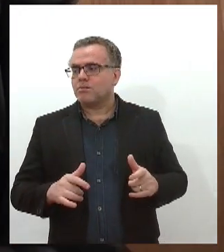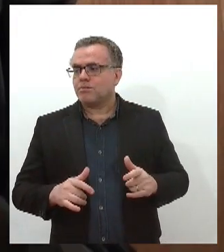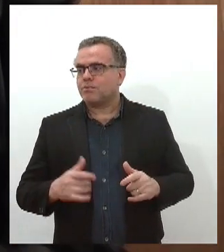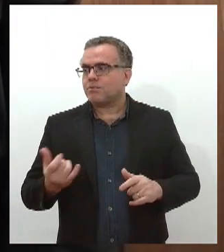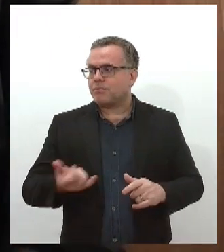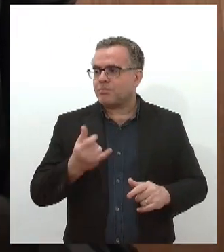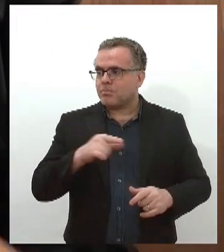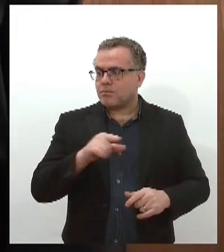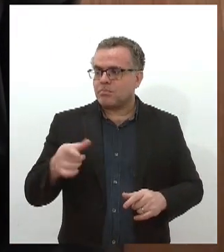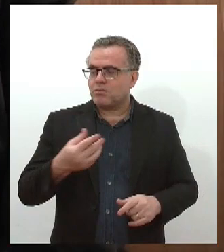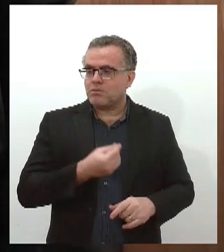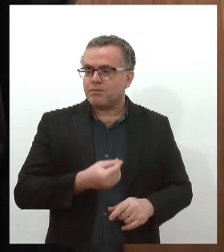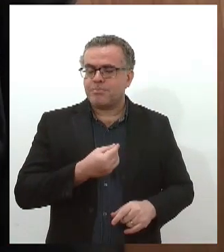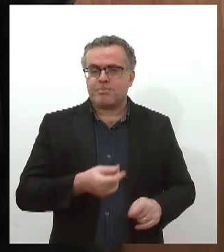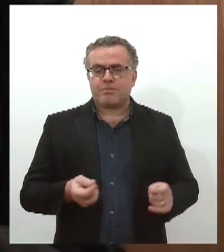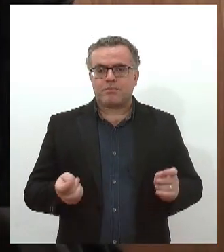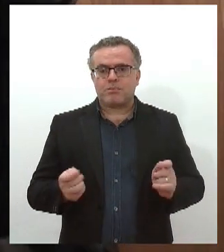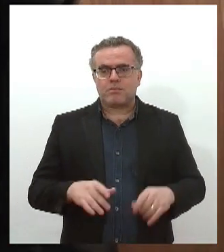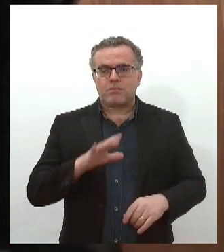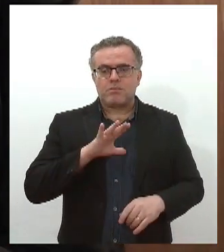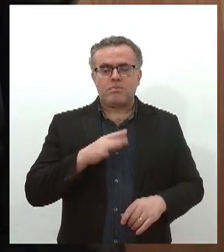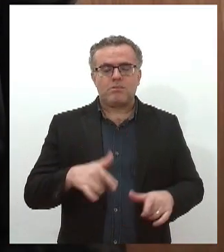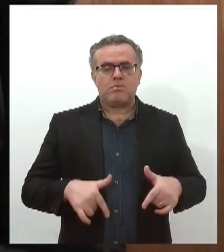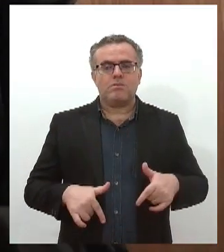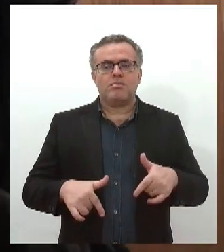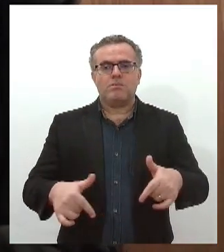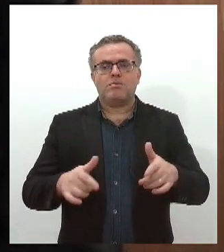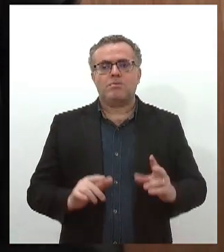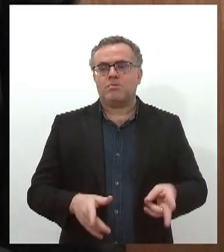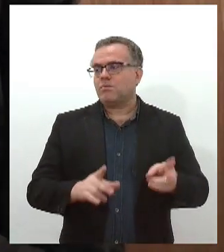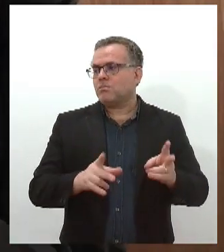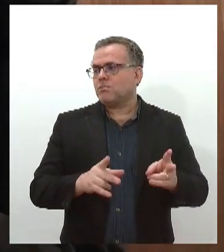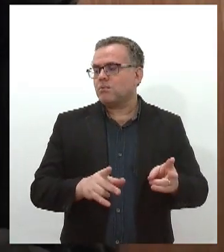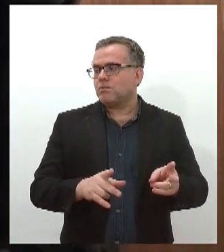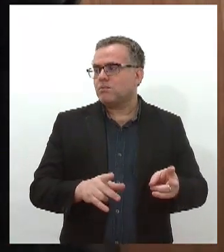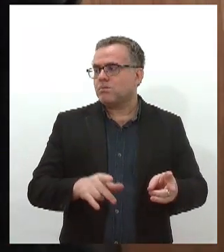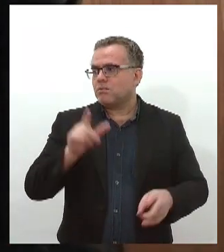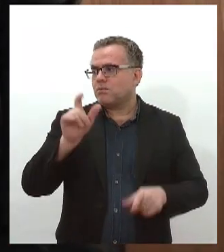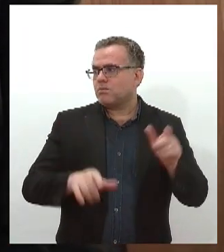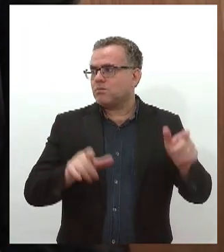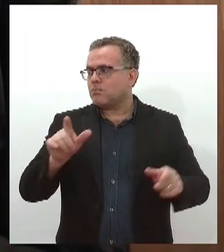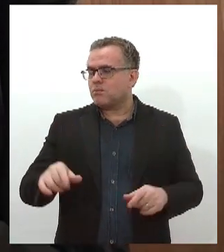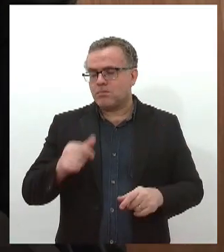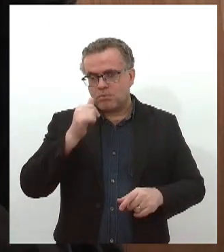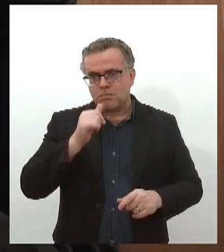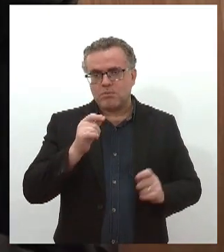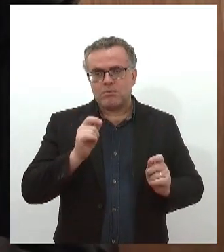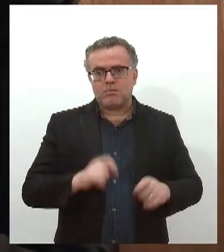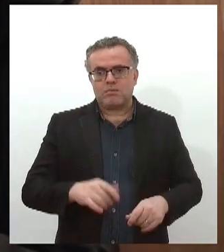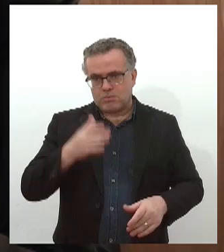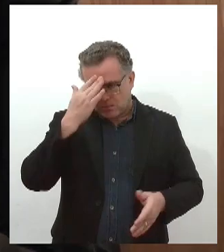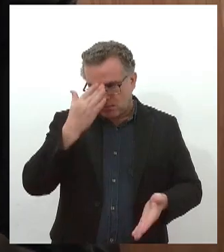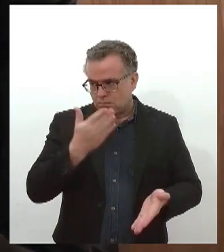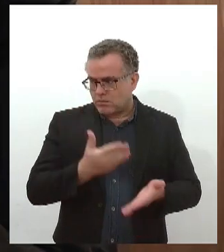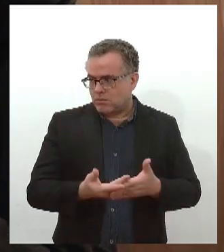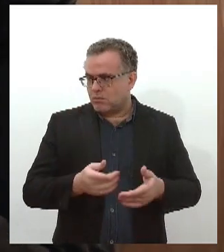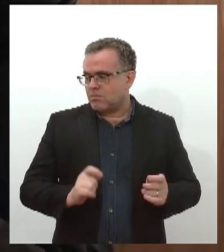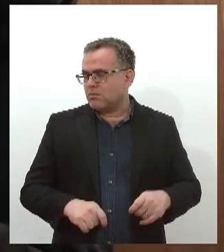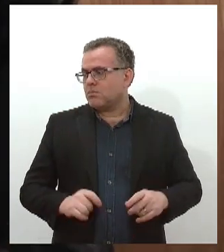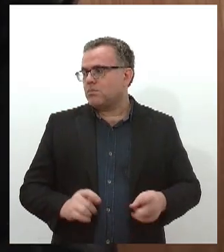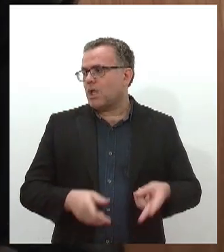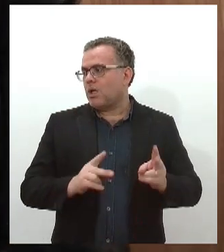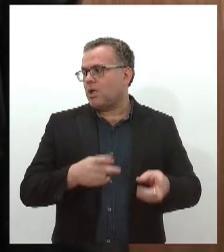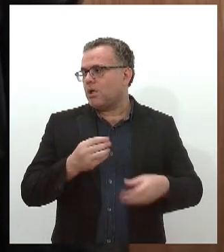a coragem, a garra e a determinação desta mulher que acredita, que confia e que busca o